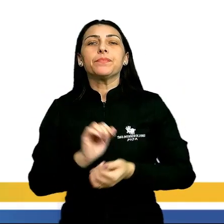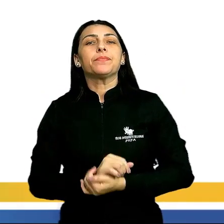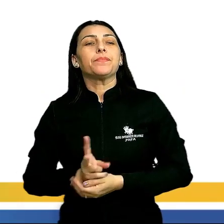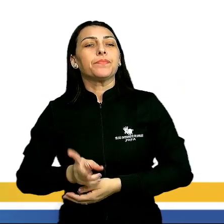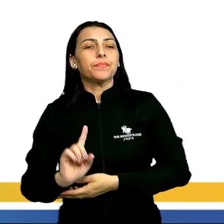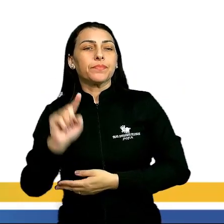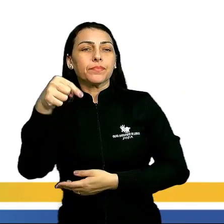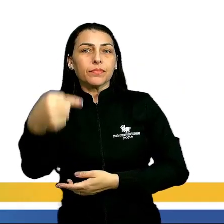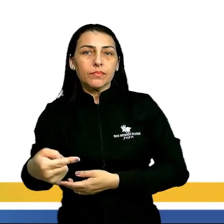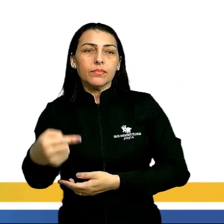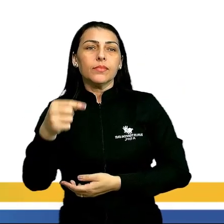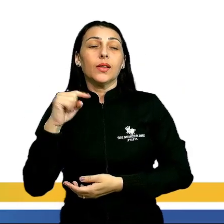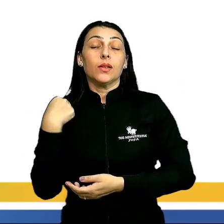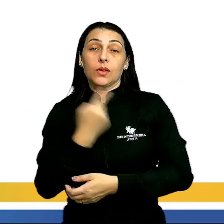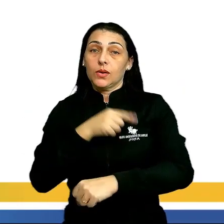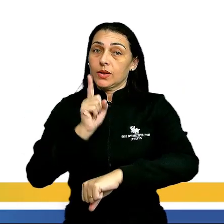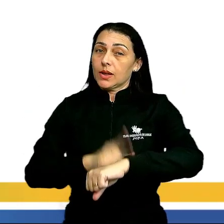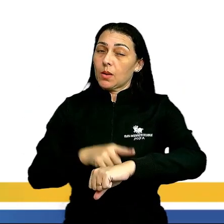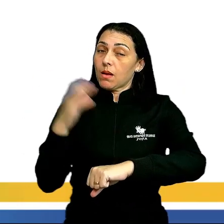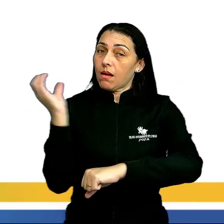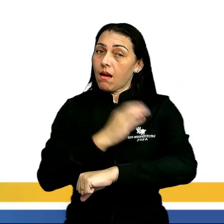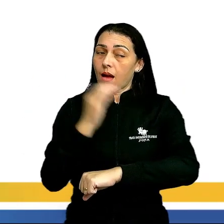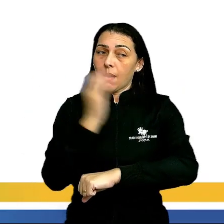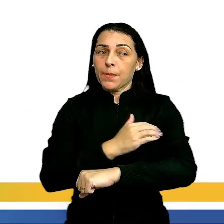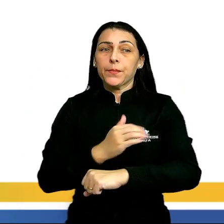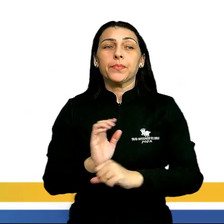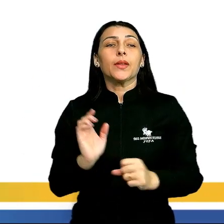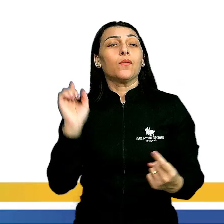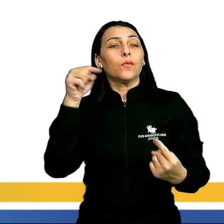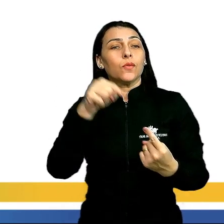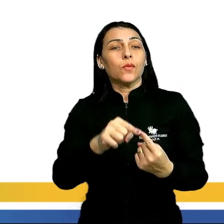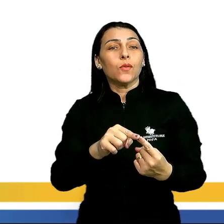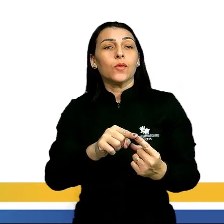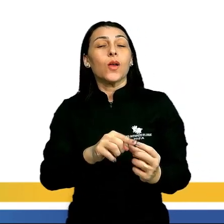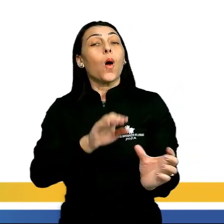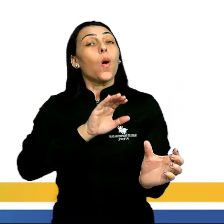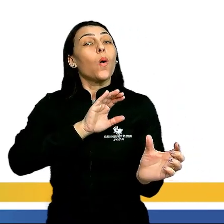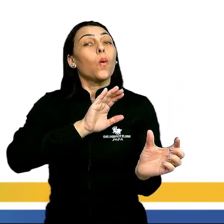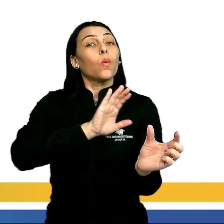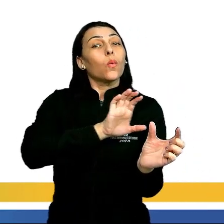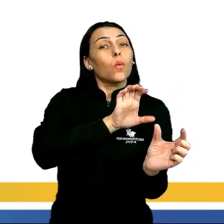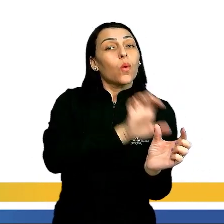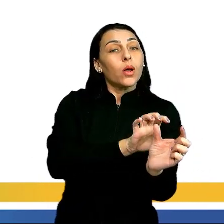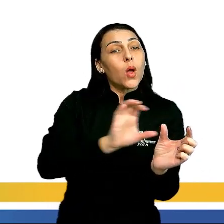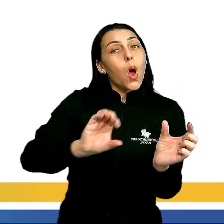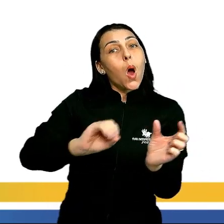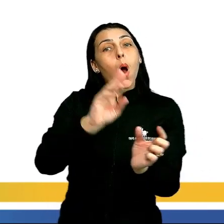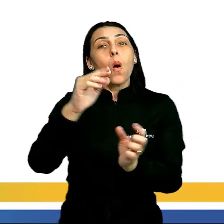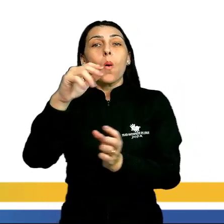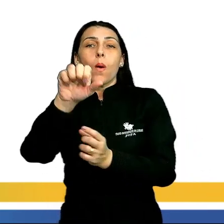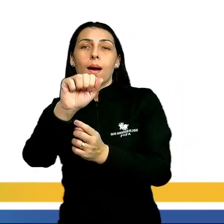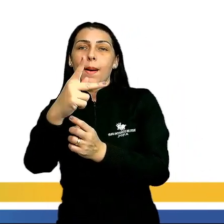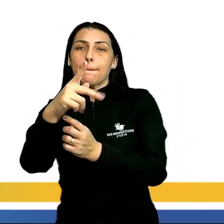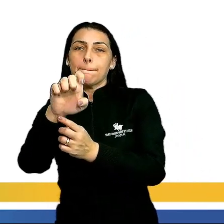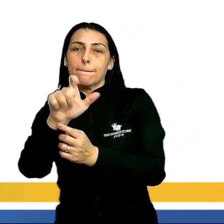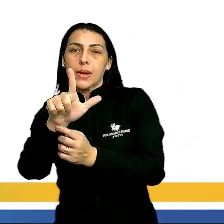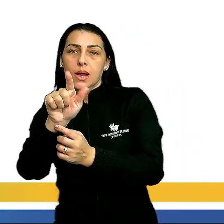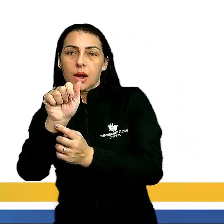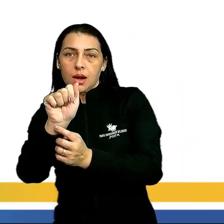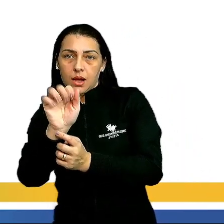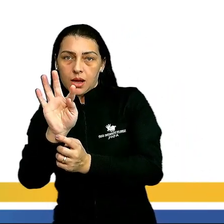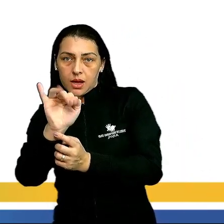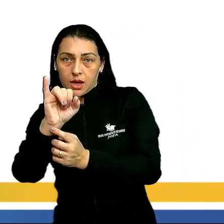à próxima, porque o nosso tempo está correndo. Função conativa ou apelativa. Essa